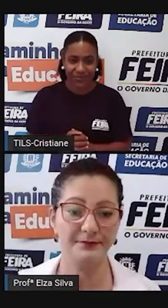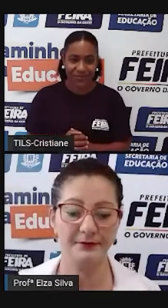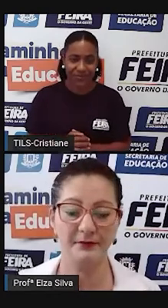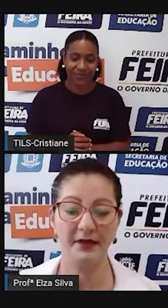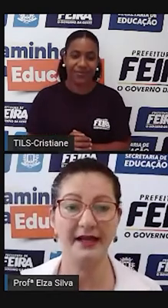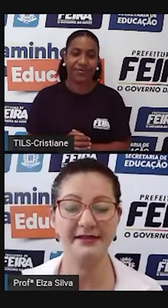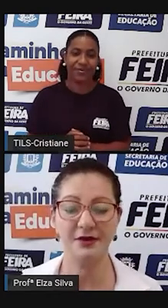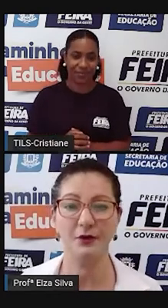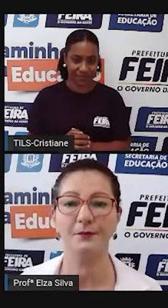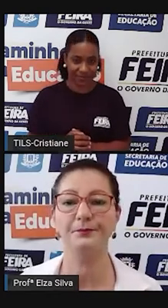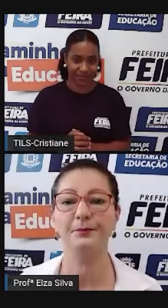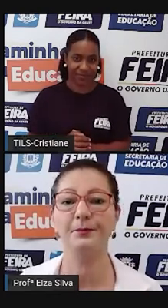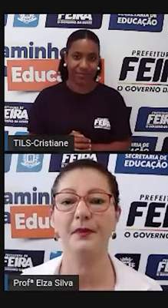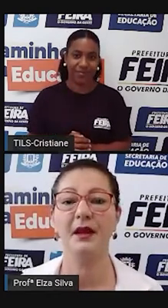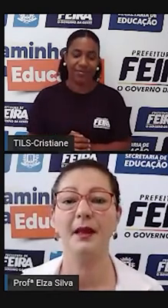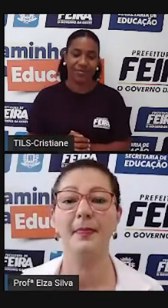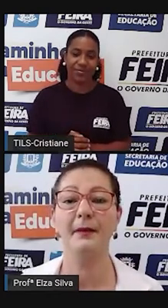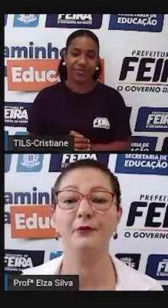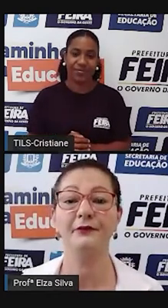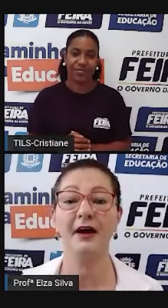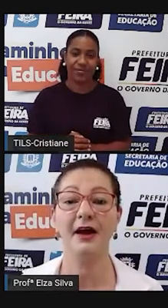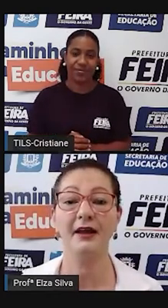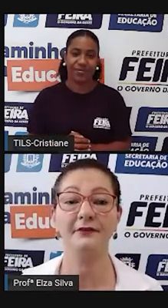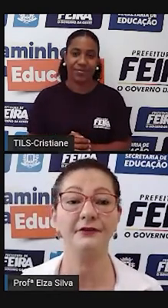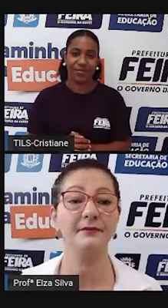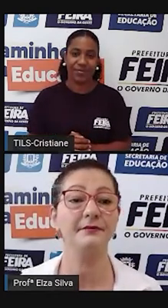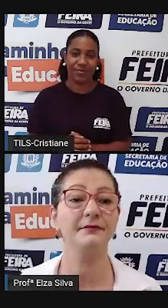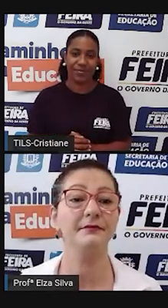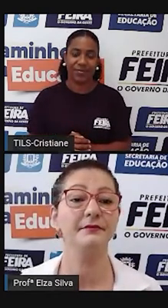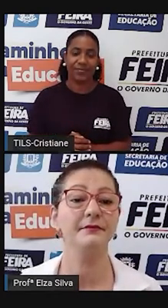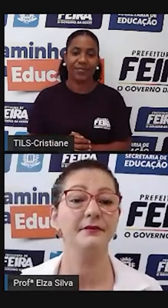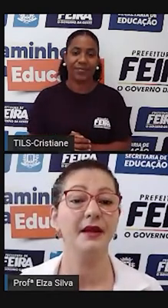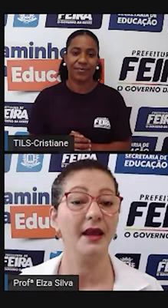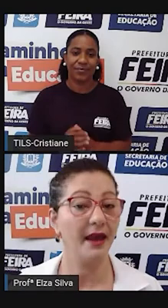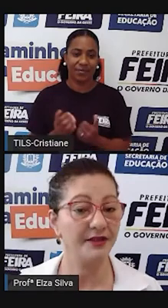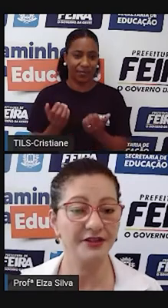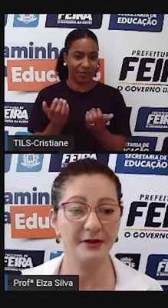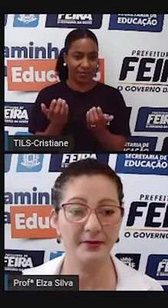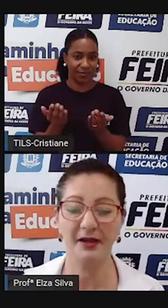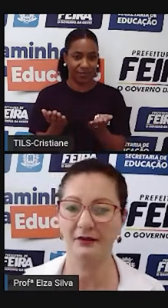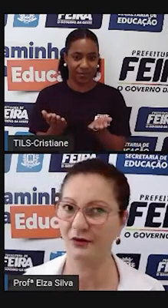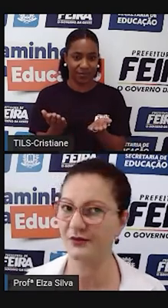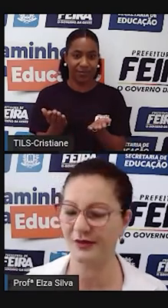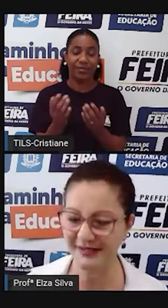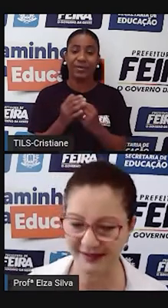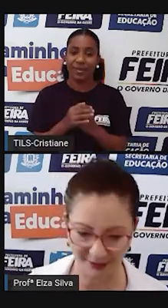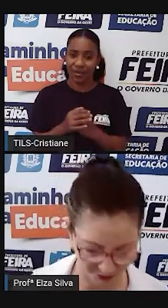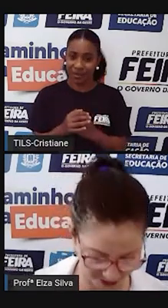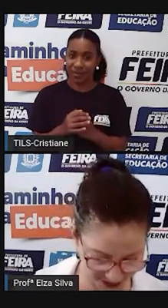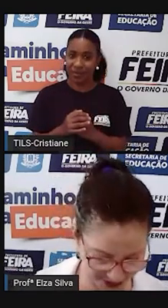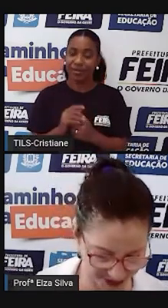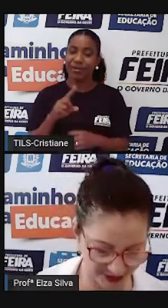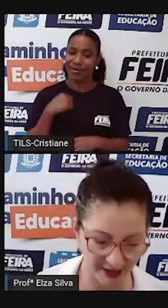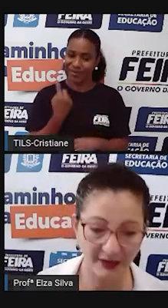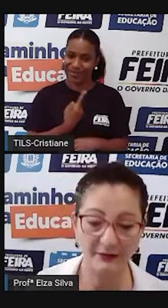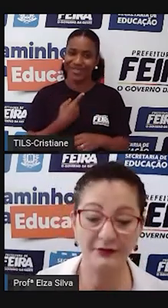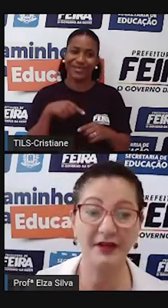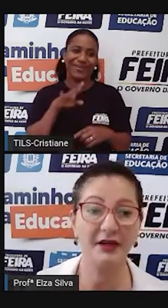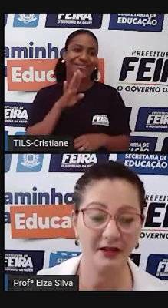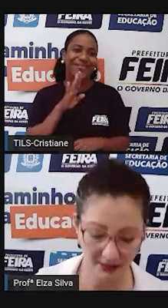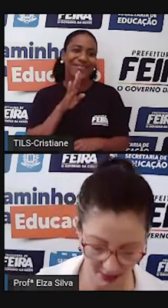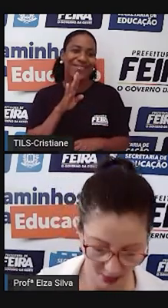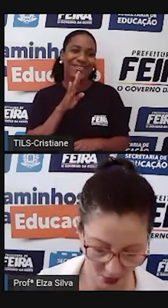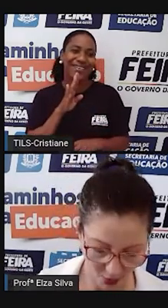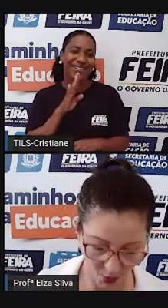dance. Let's go. Number five. Este também é nosso conhecido, não é, gente?